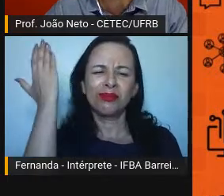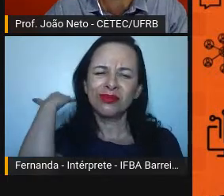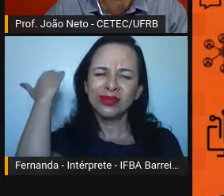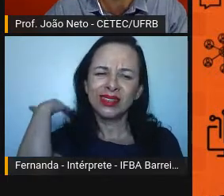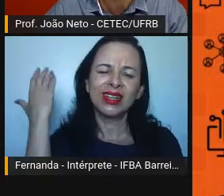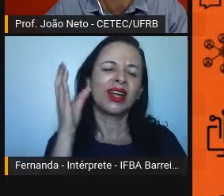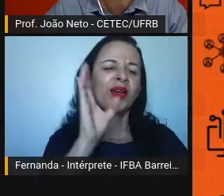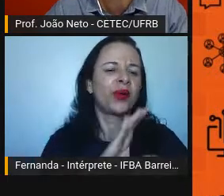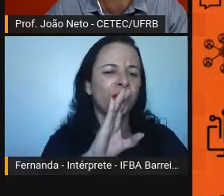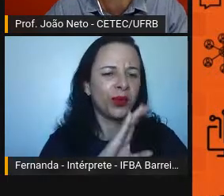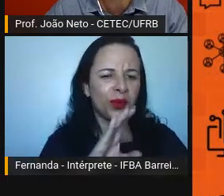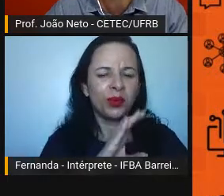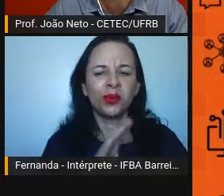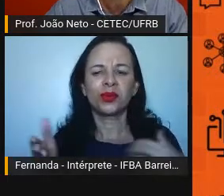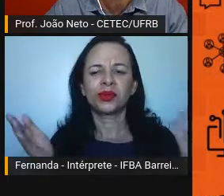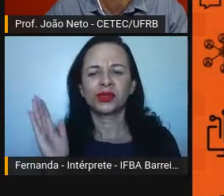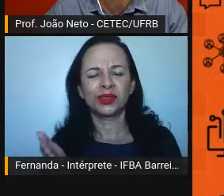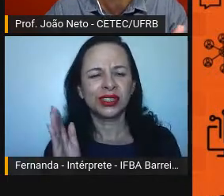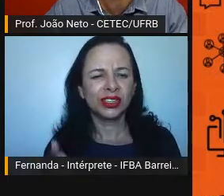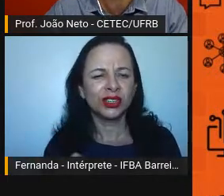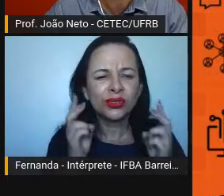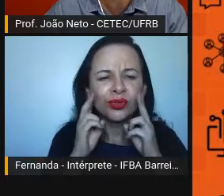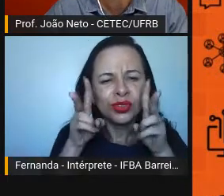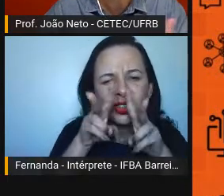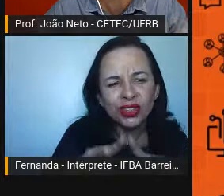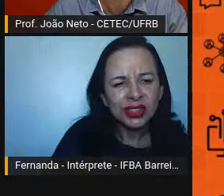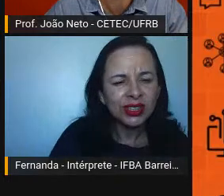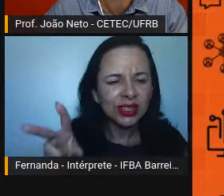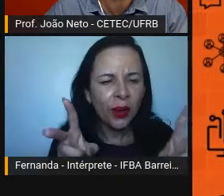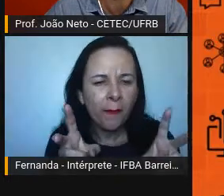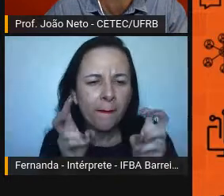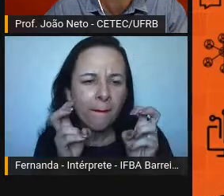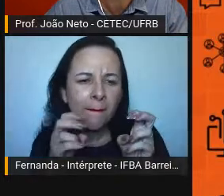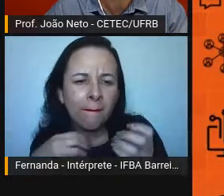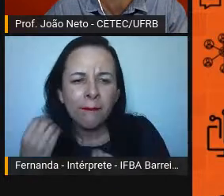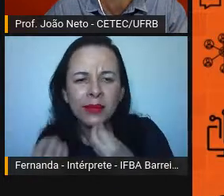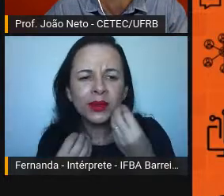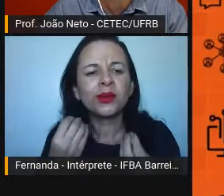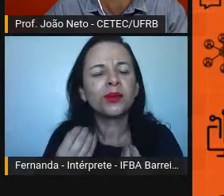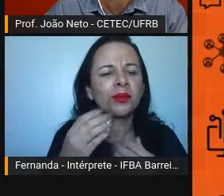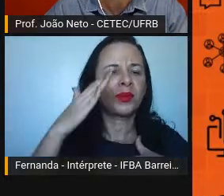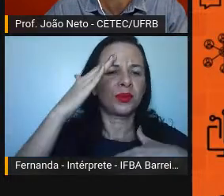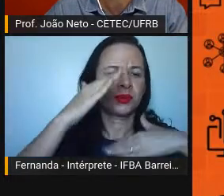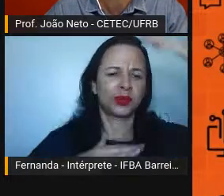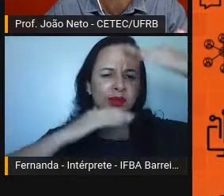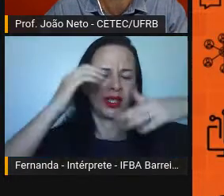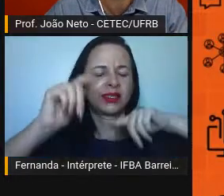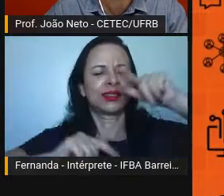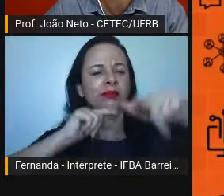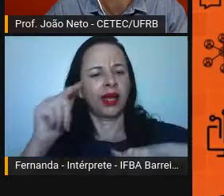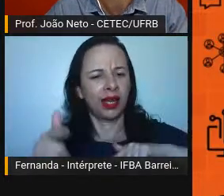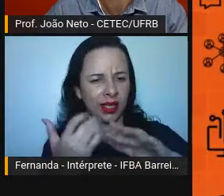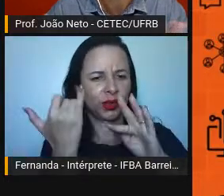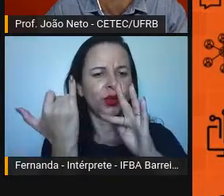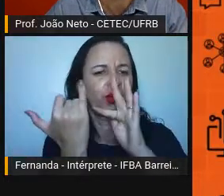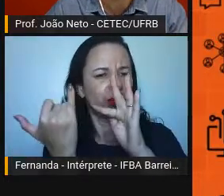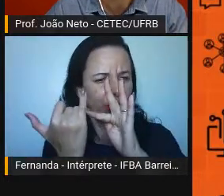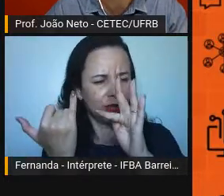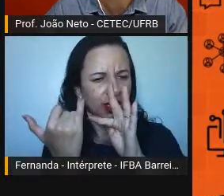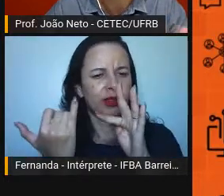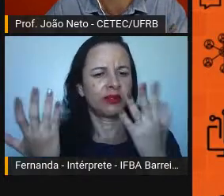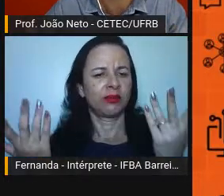então desde aquele momento já percebi como que os profissionais que trabalham no início em automaticamente